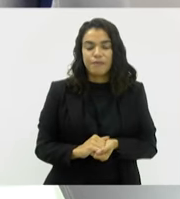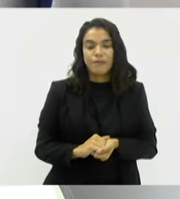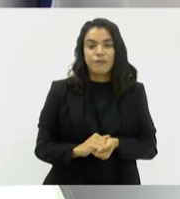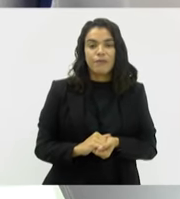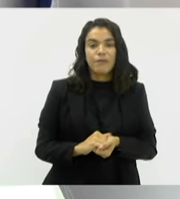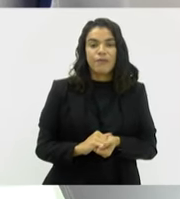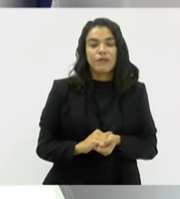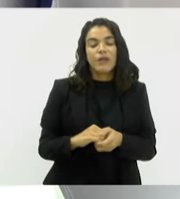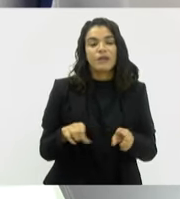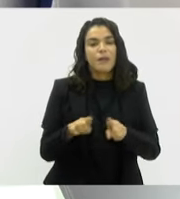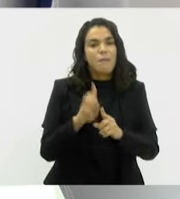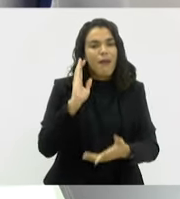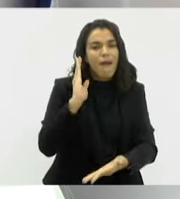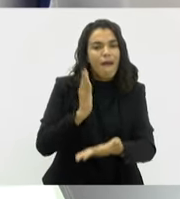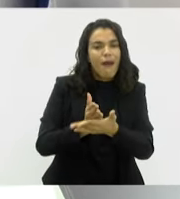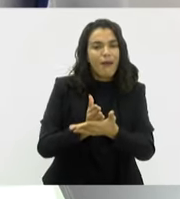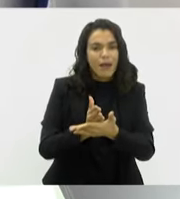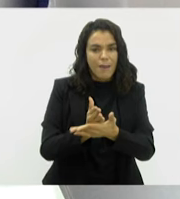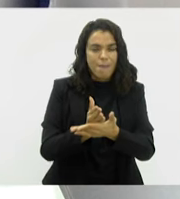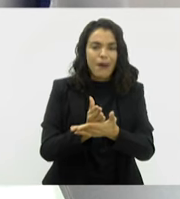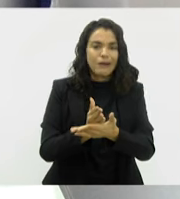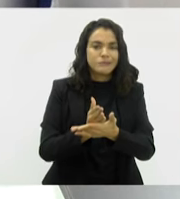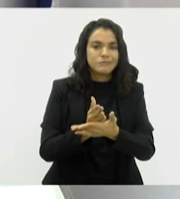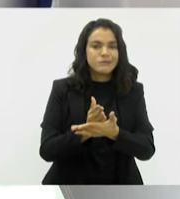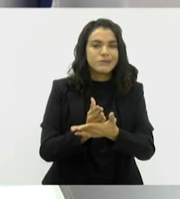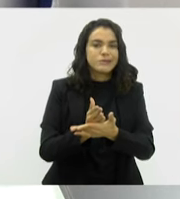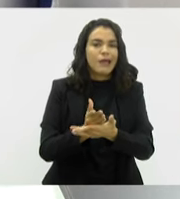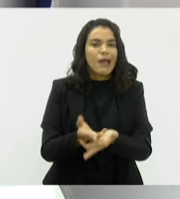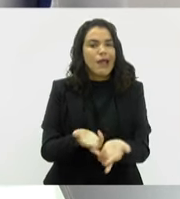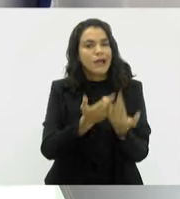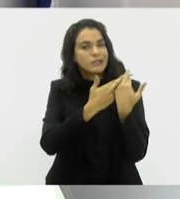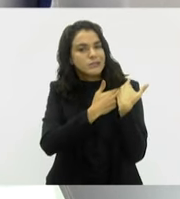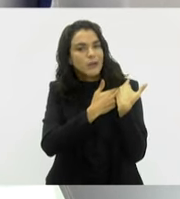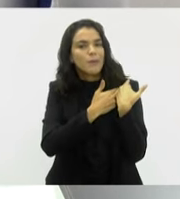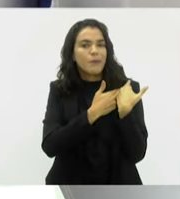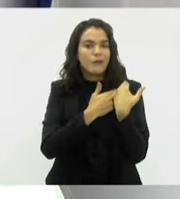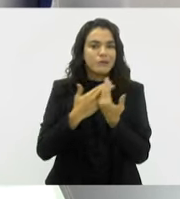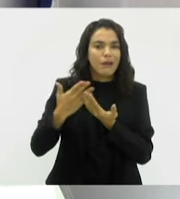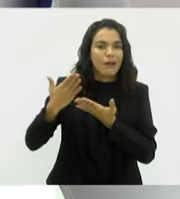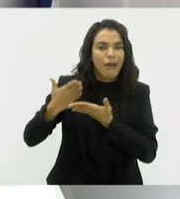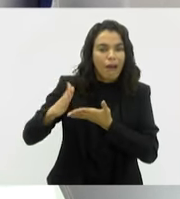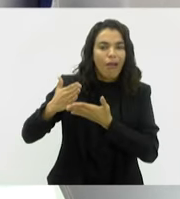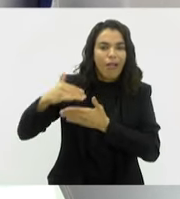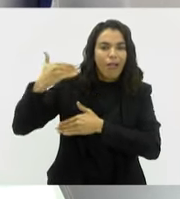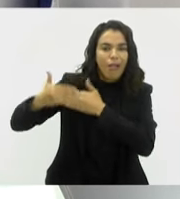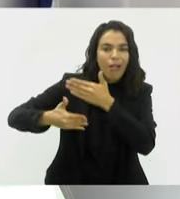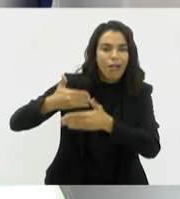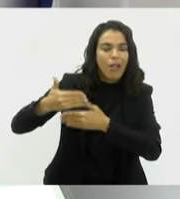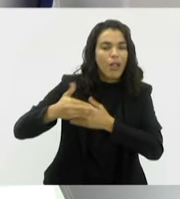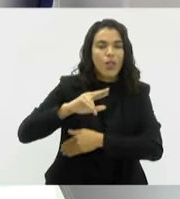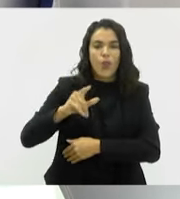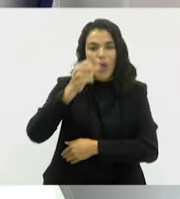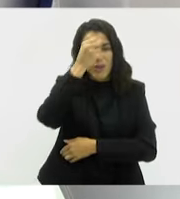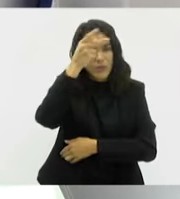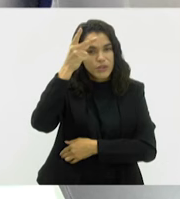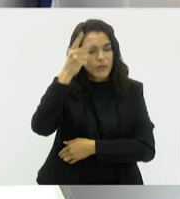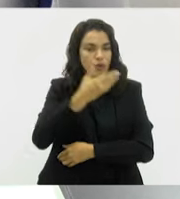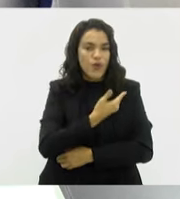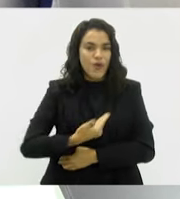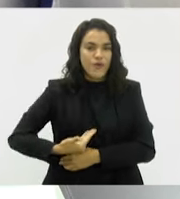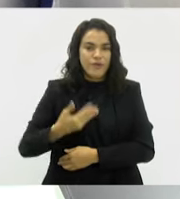legislativas, acabar com essa maldita competência residual que é o que a gente tem. Ah, não é do município, não é do governo federal,